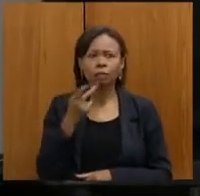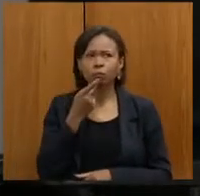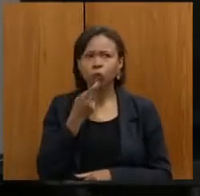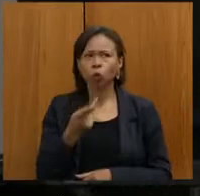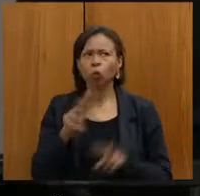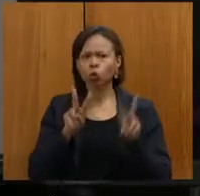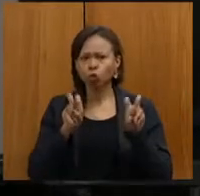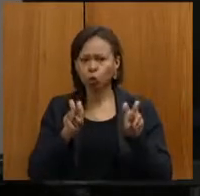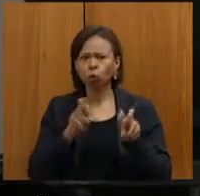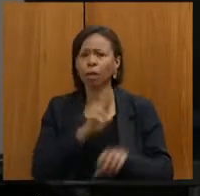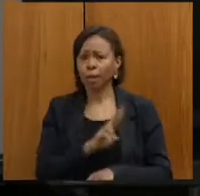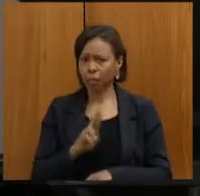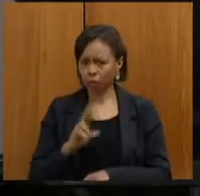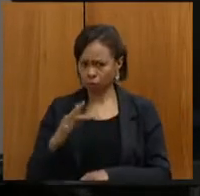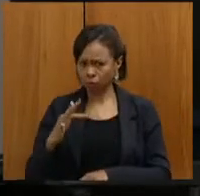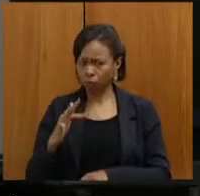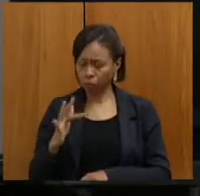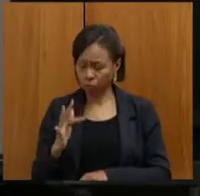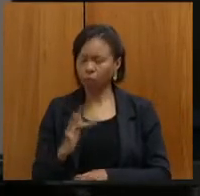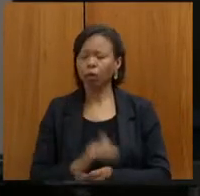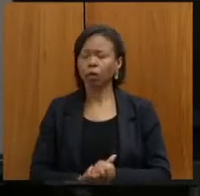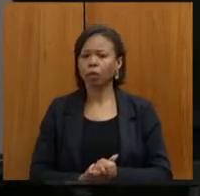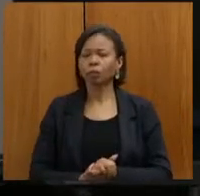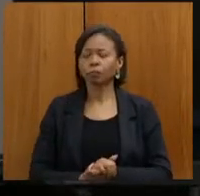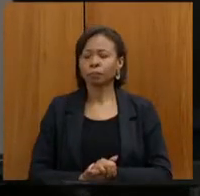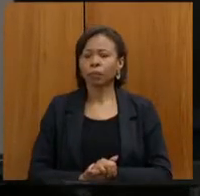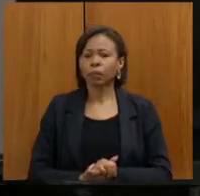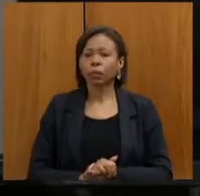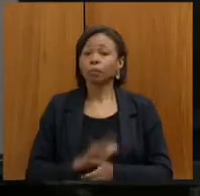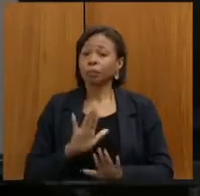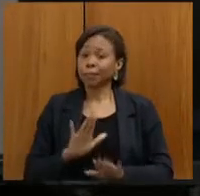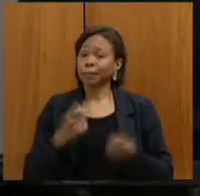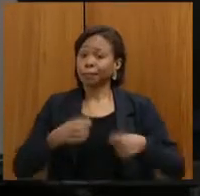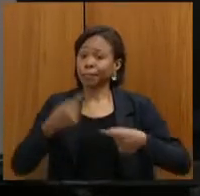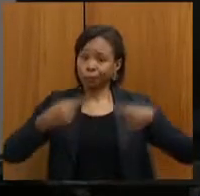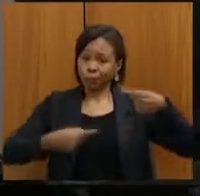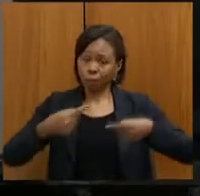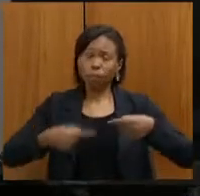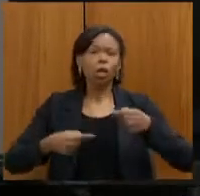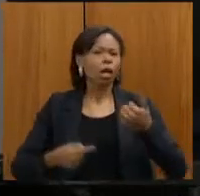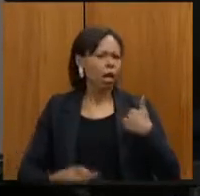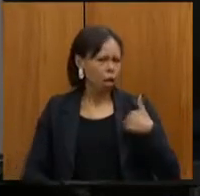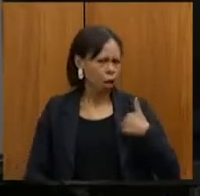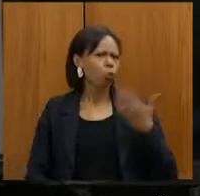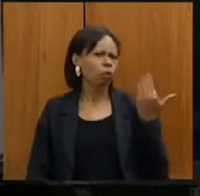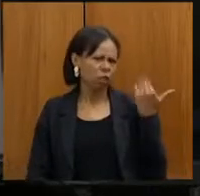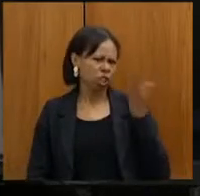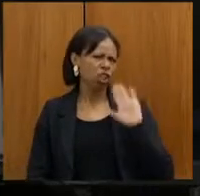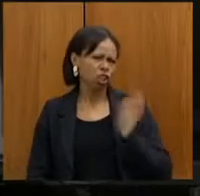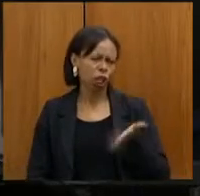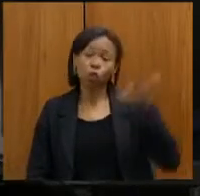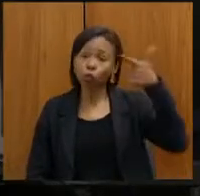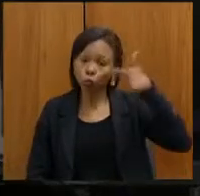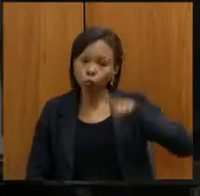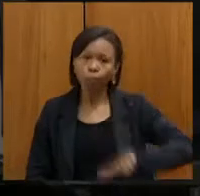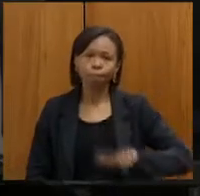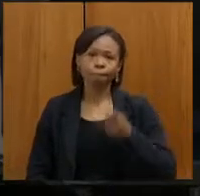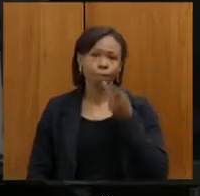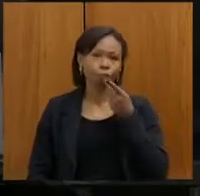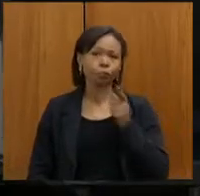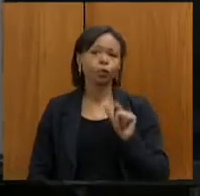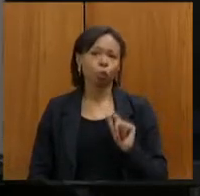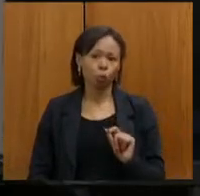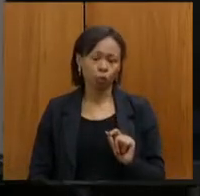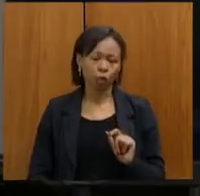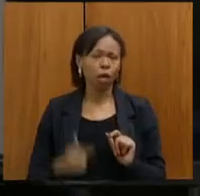a questão do regime de recuperação e da necessidade de um debate Eu já havia e volta a refletir e volto a dizer sobre isso